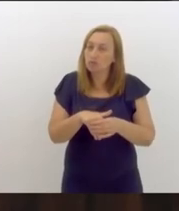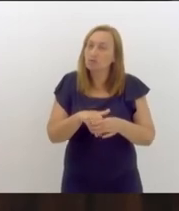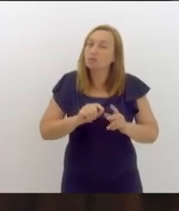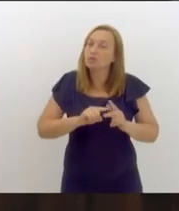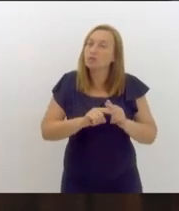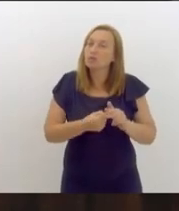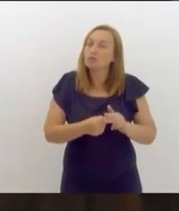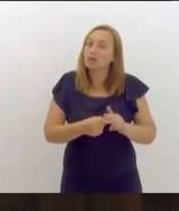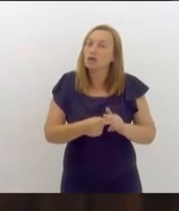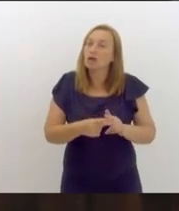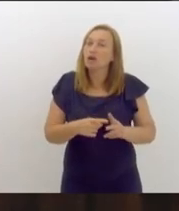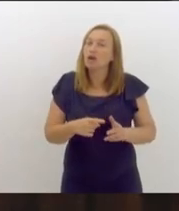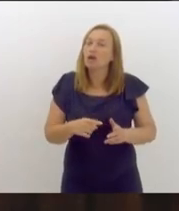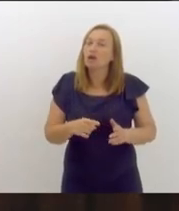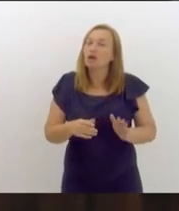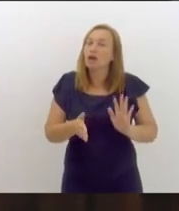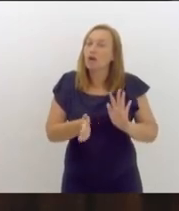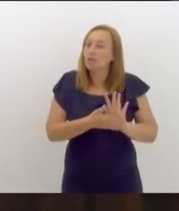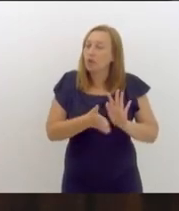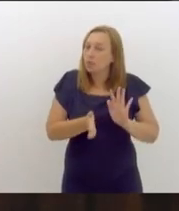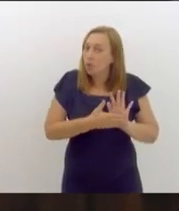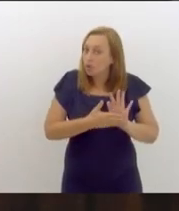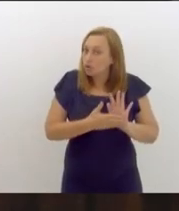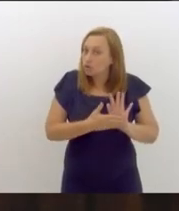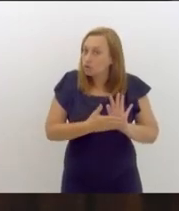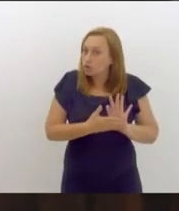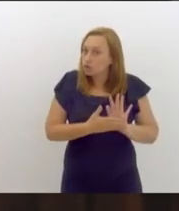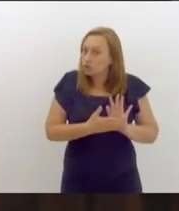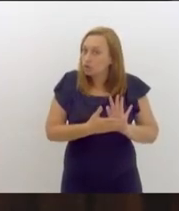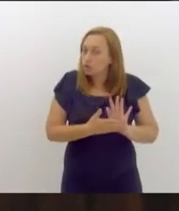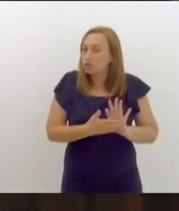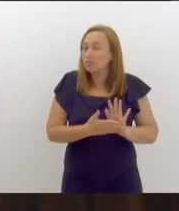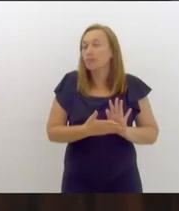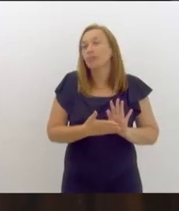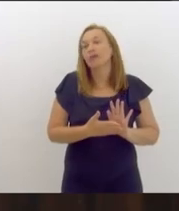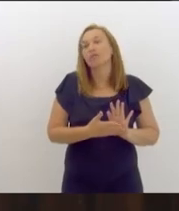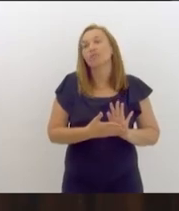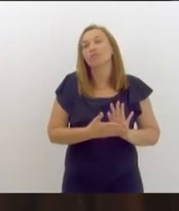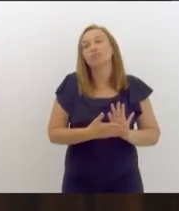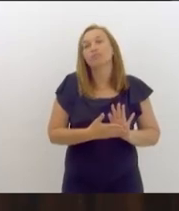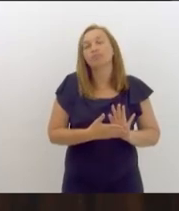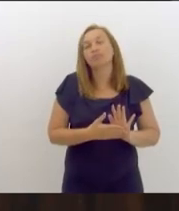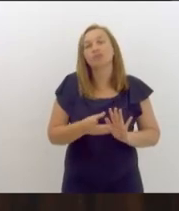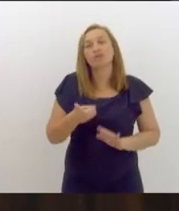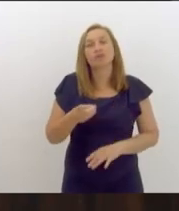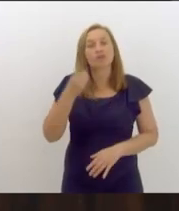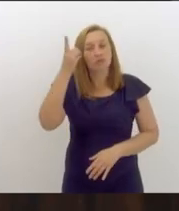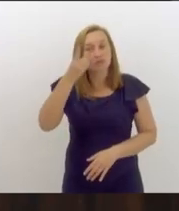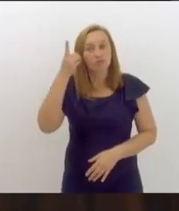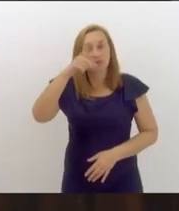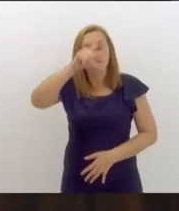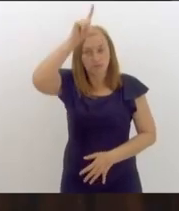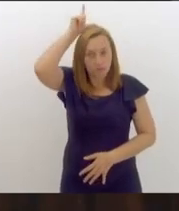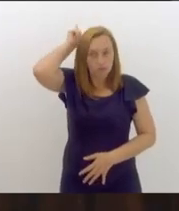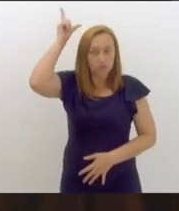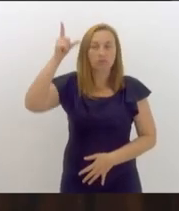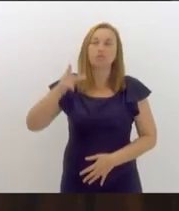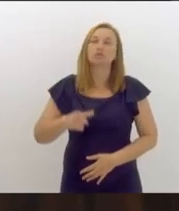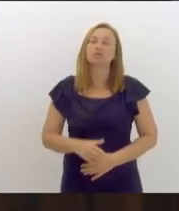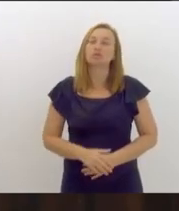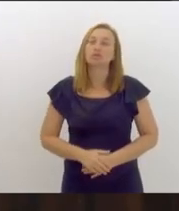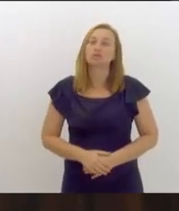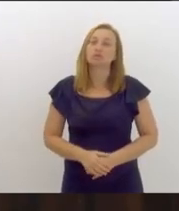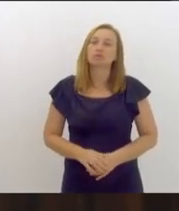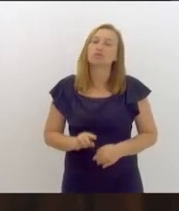para que a medalha proposta e sugestão um projeto uma proposta do deputado Luiz Paulo para fazer